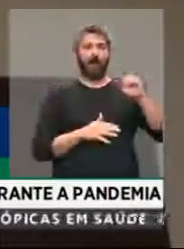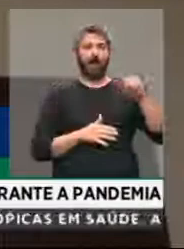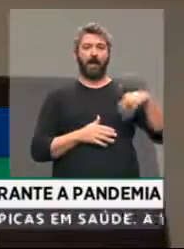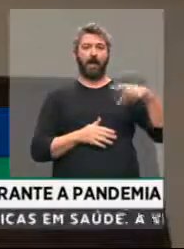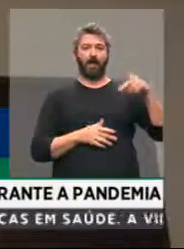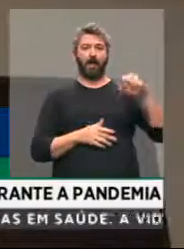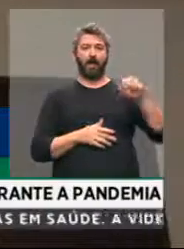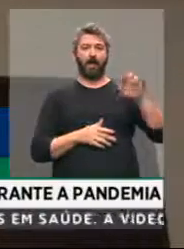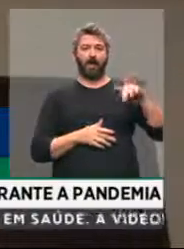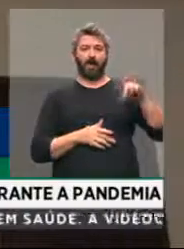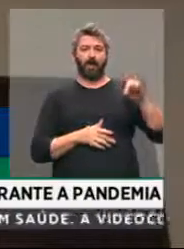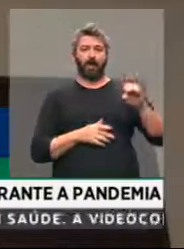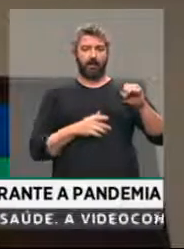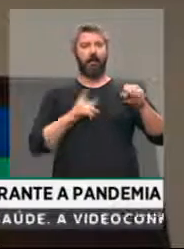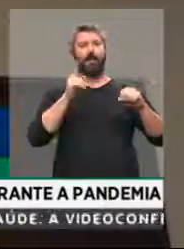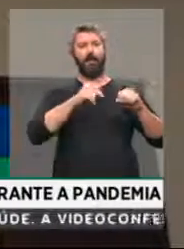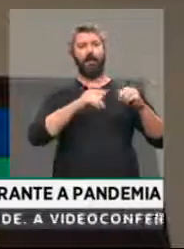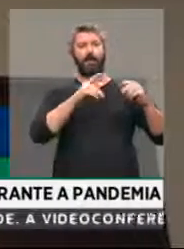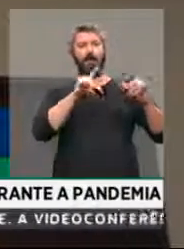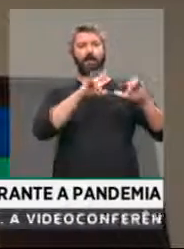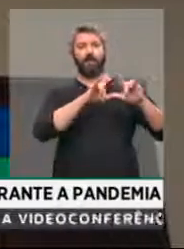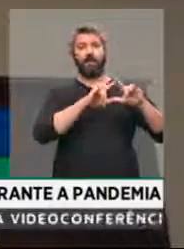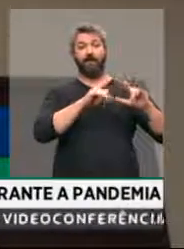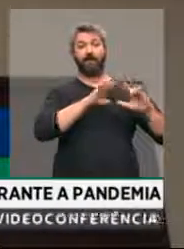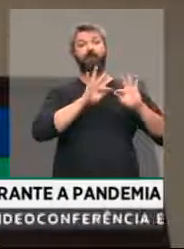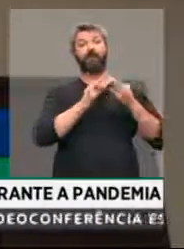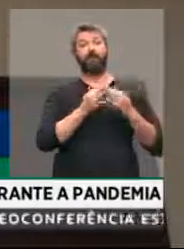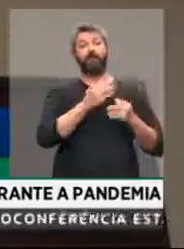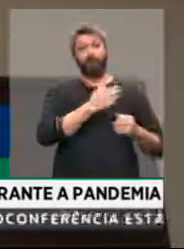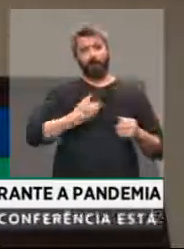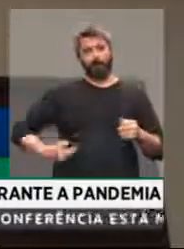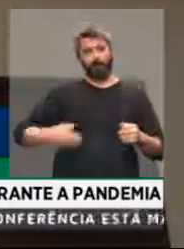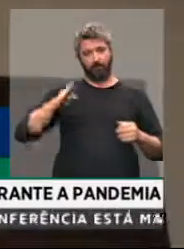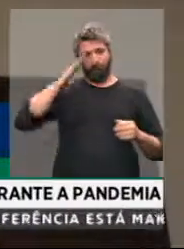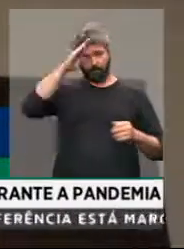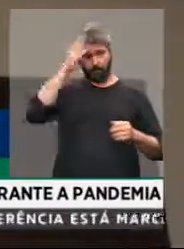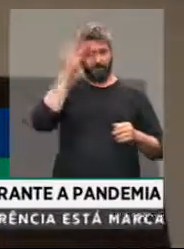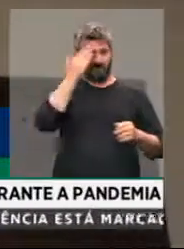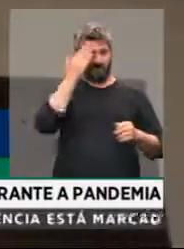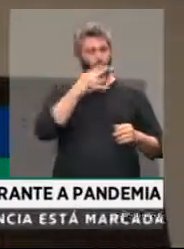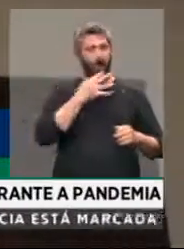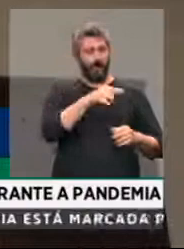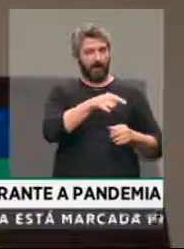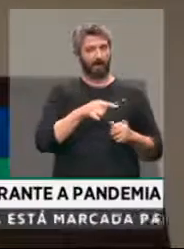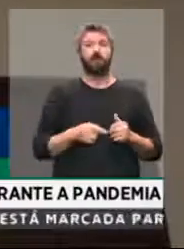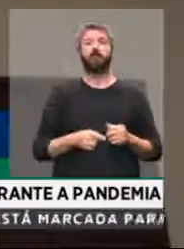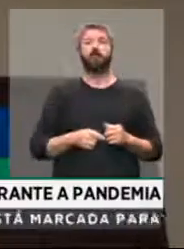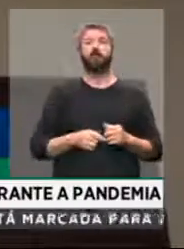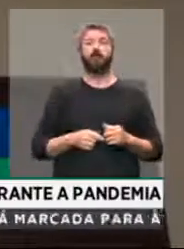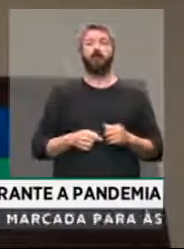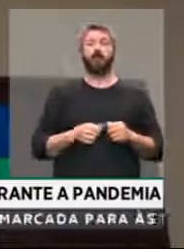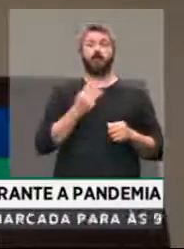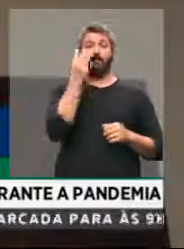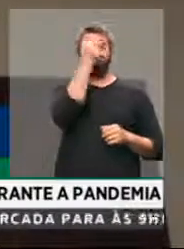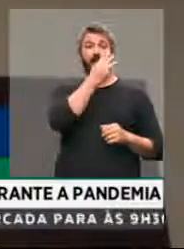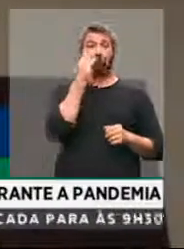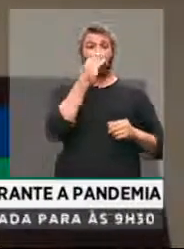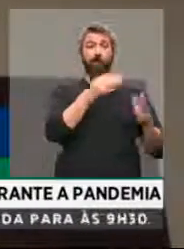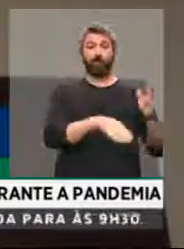área dominada pelas milícias, que a família presidencial conhece bem, chega a levar 3 horas para conseguir chegar no centro da